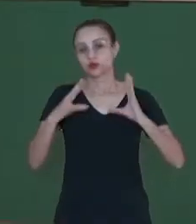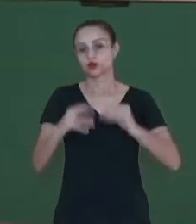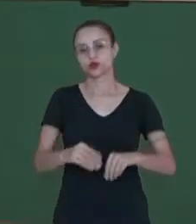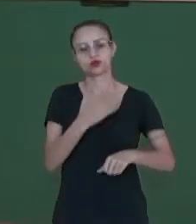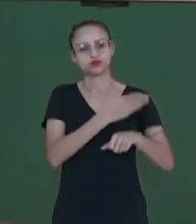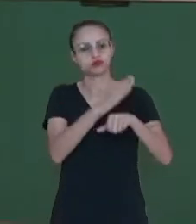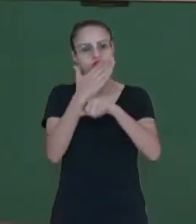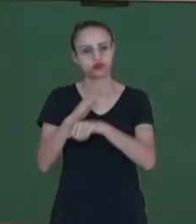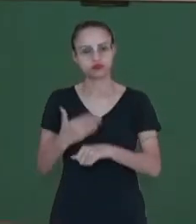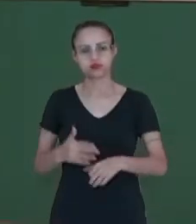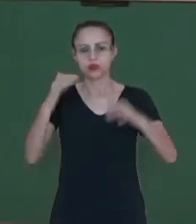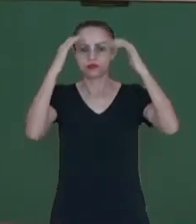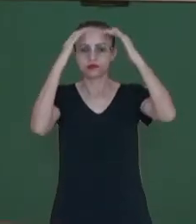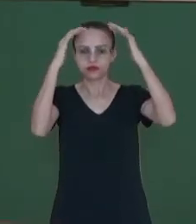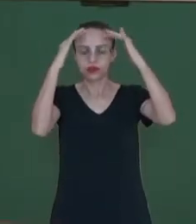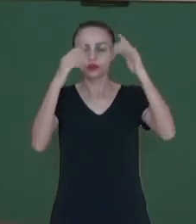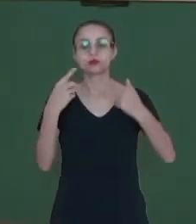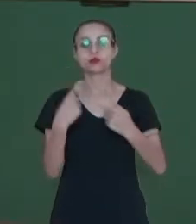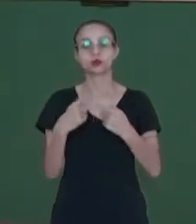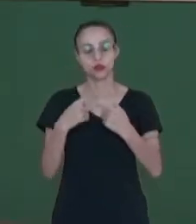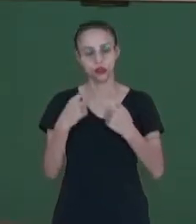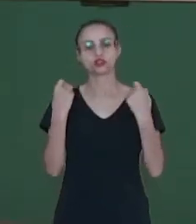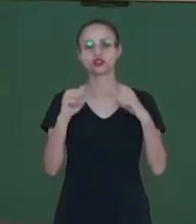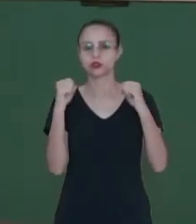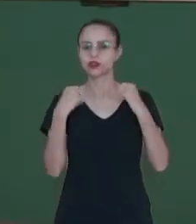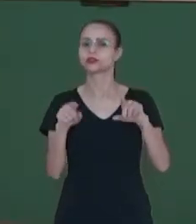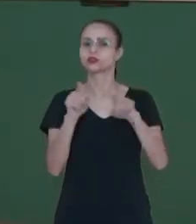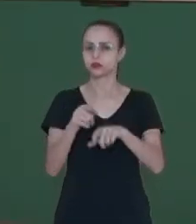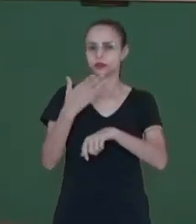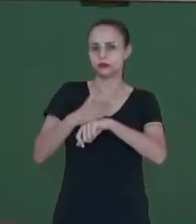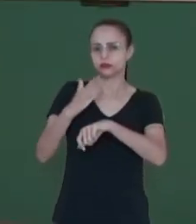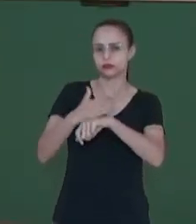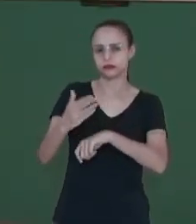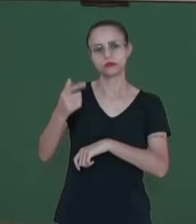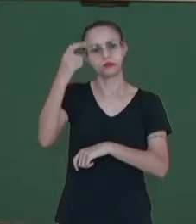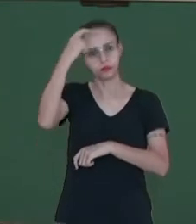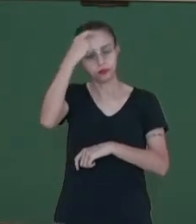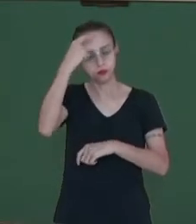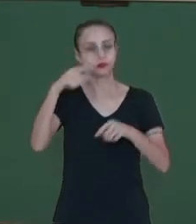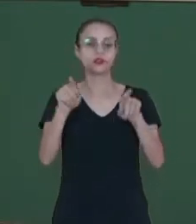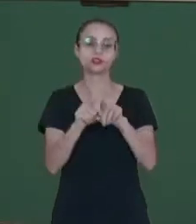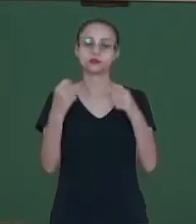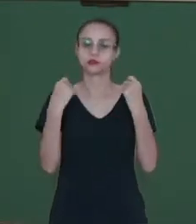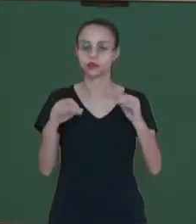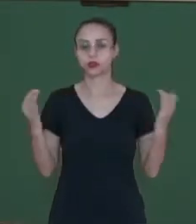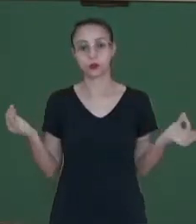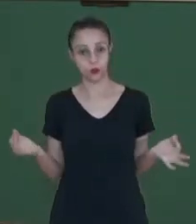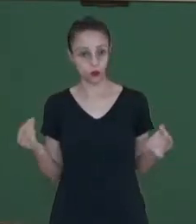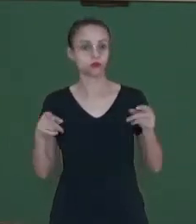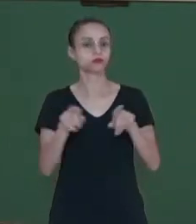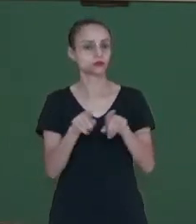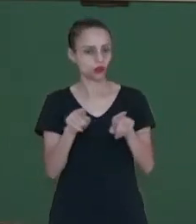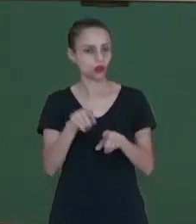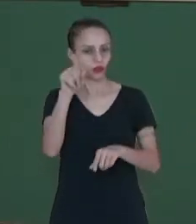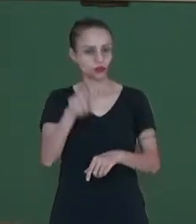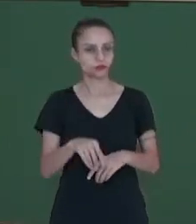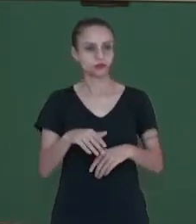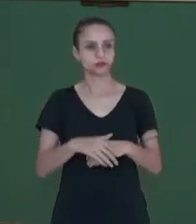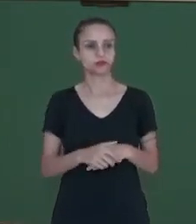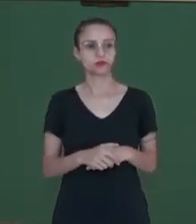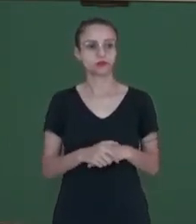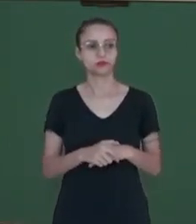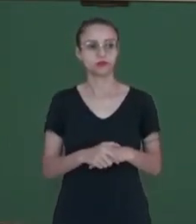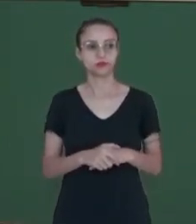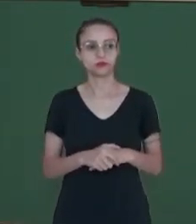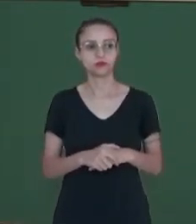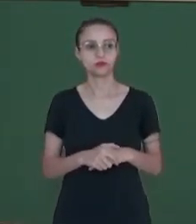Por que mental? Porque algumas ginásticas trabalham também a mente, né? Tem a ginástica de meditação, yoga, são tipos de ginástica que também trabalham a